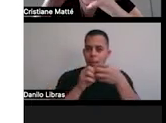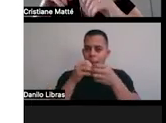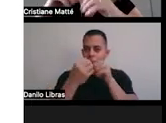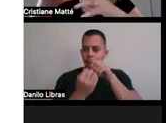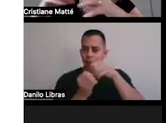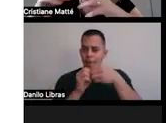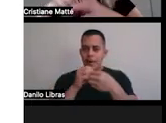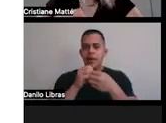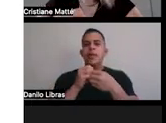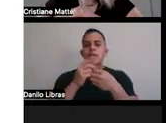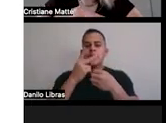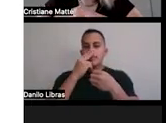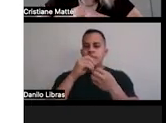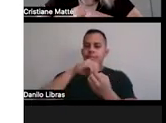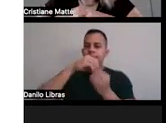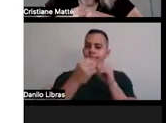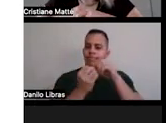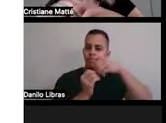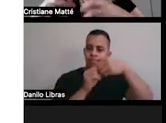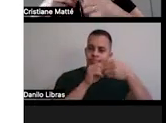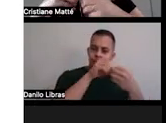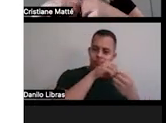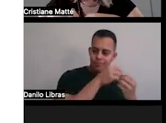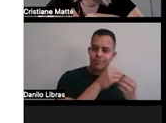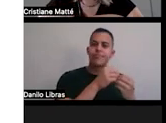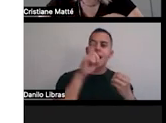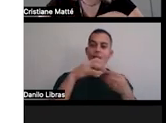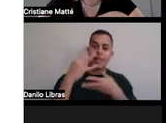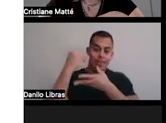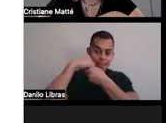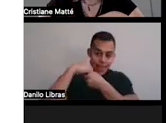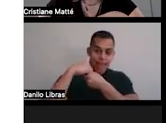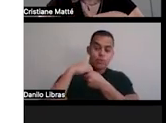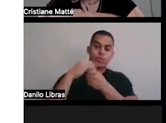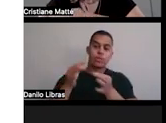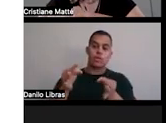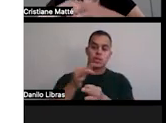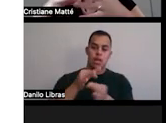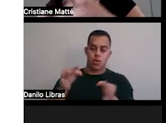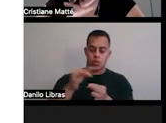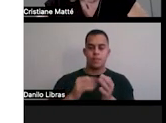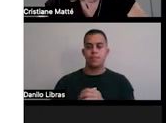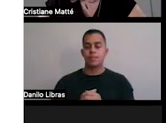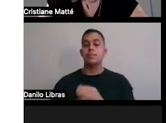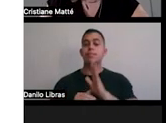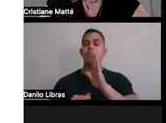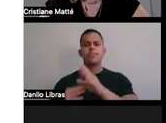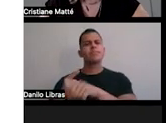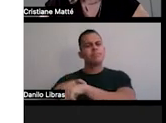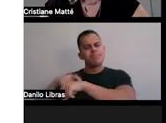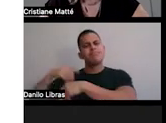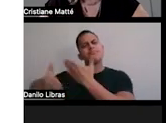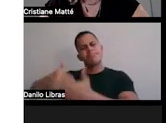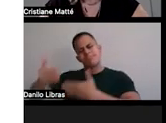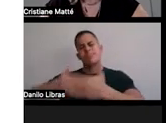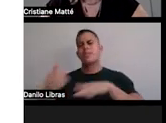né? É um agregado miofibrilar que fica na parte interna das células, nesse caso. Só que por muito tempo a gente pensou, né,